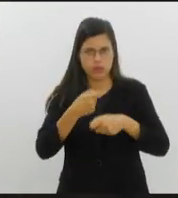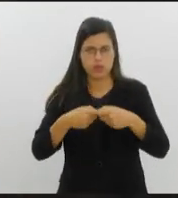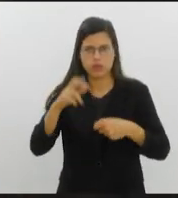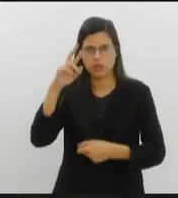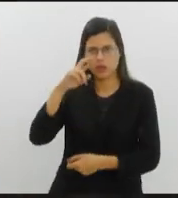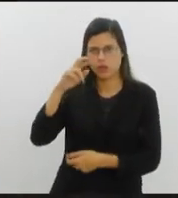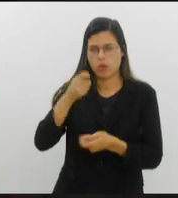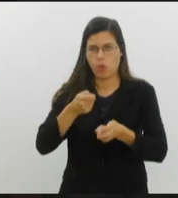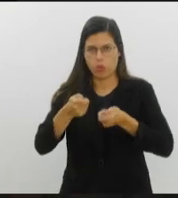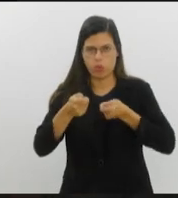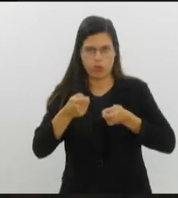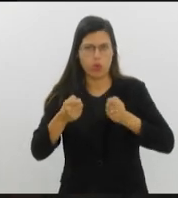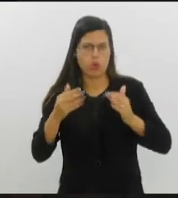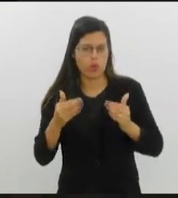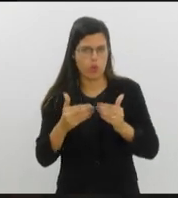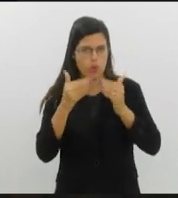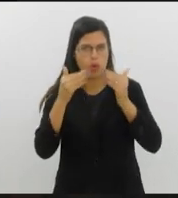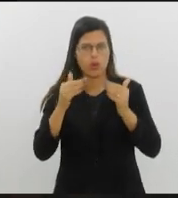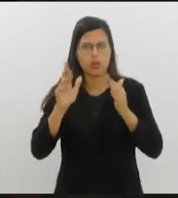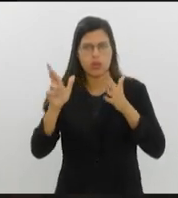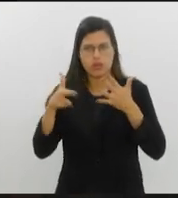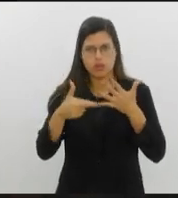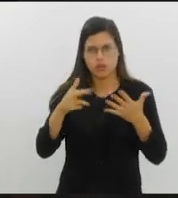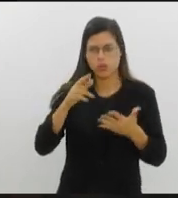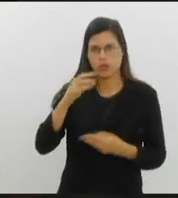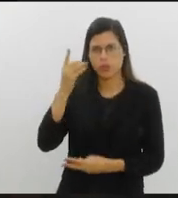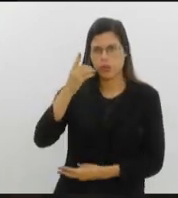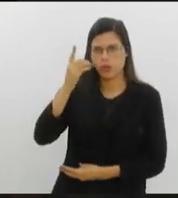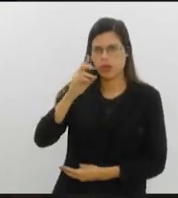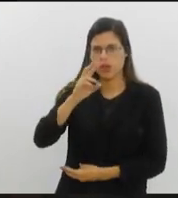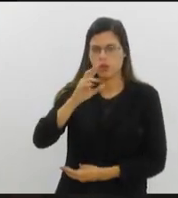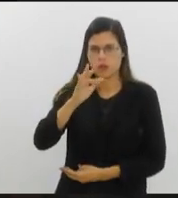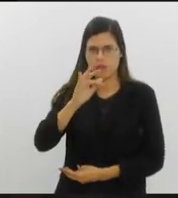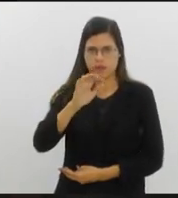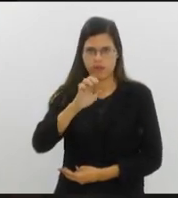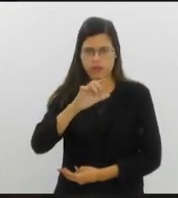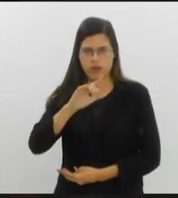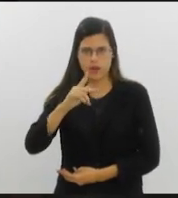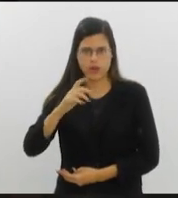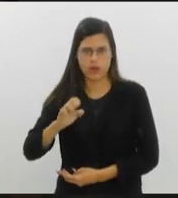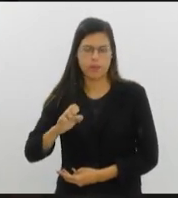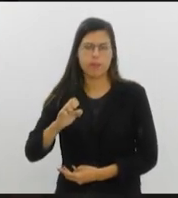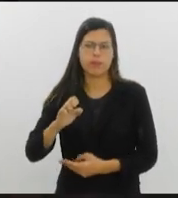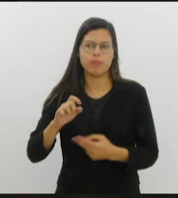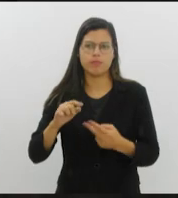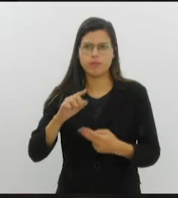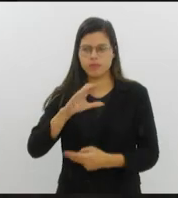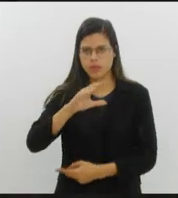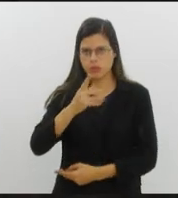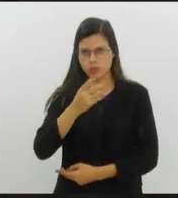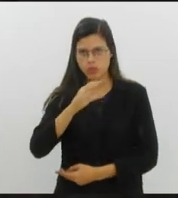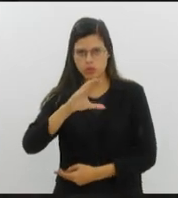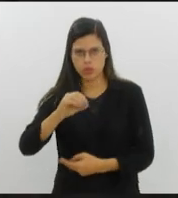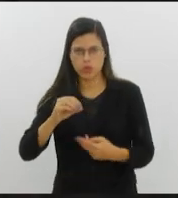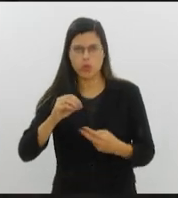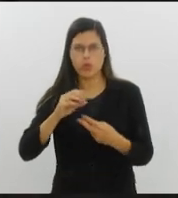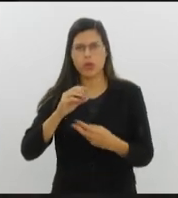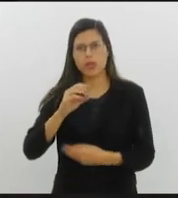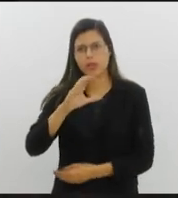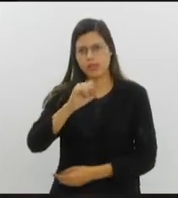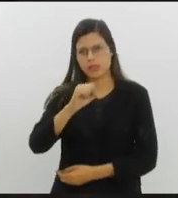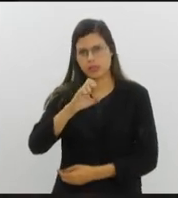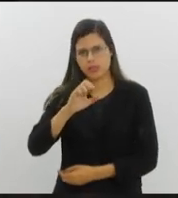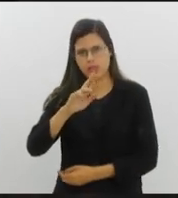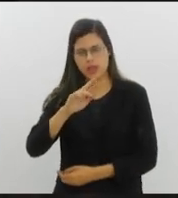Controle favorável. Relatores deputados Felipe Filipinho Ravis, Chico Machado e Dr. Serginho.